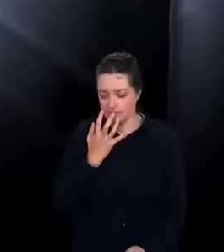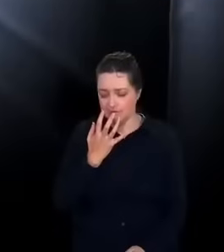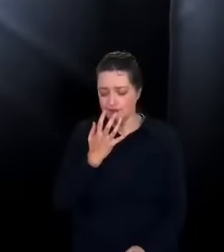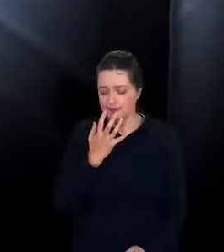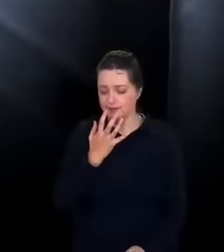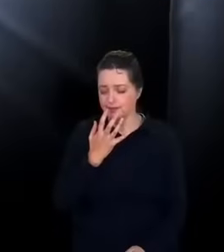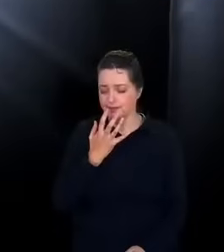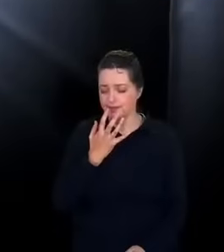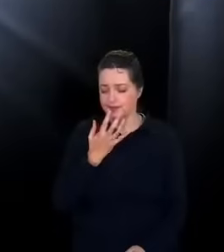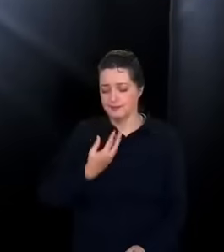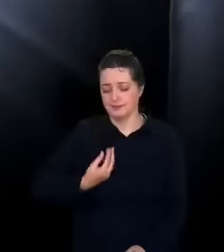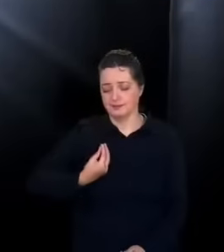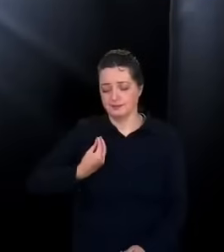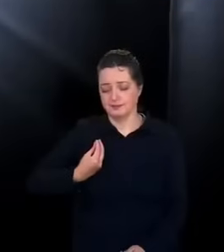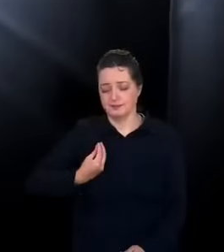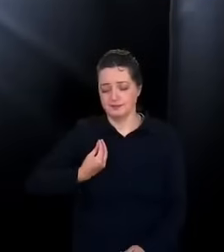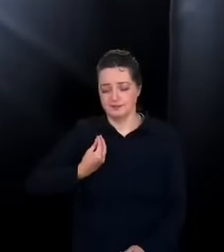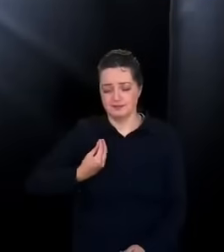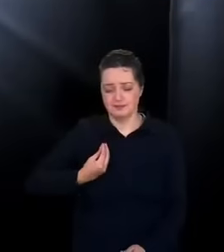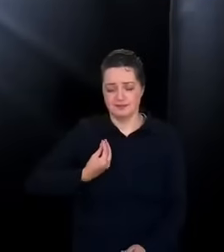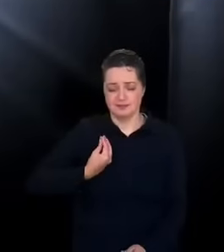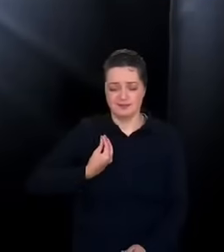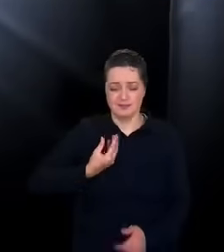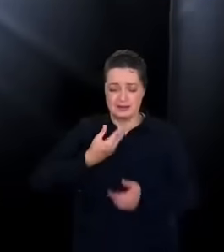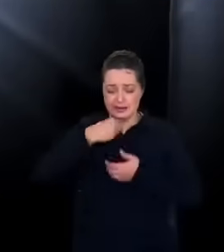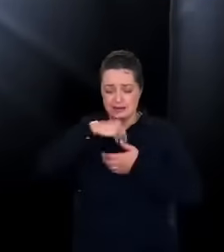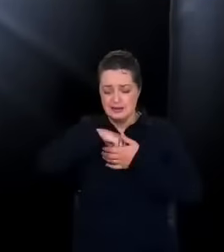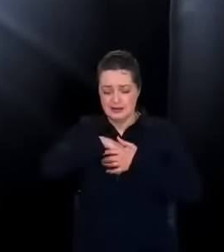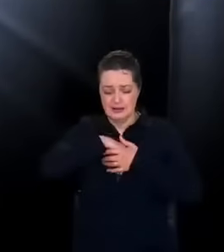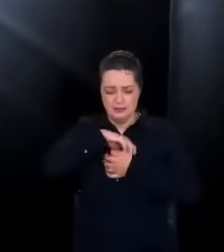Me perdi dentro de